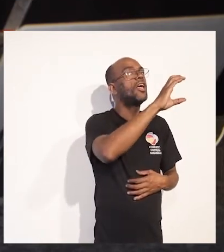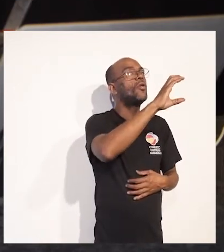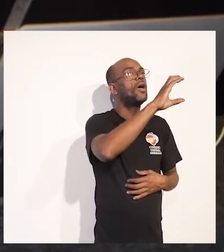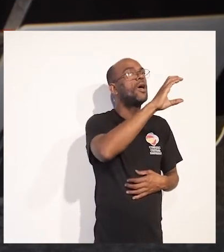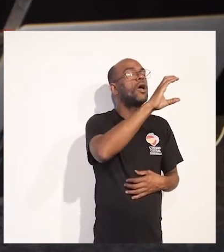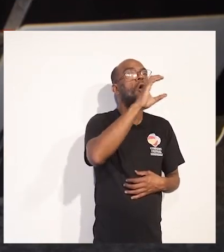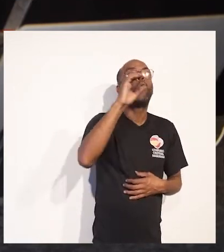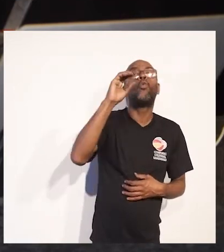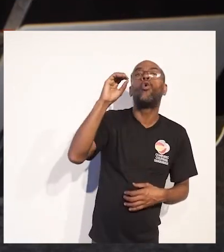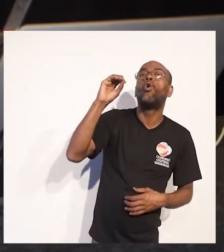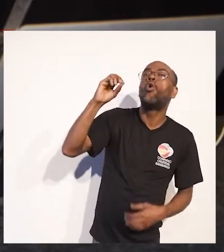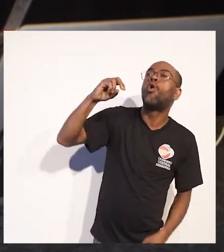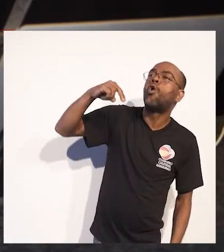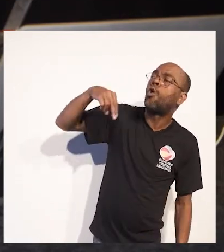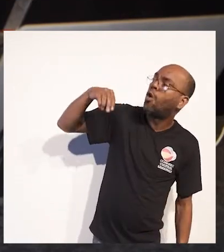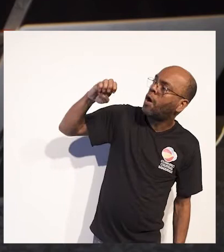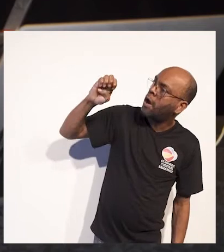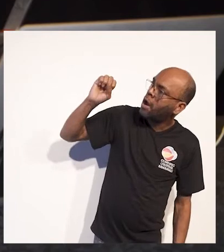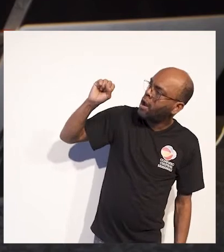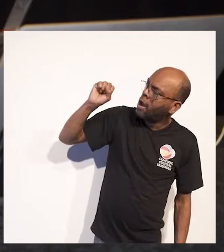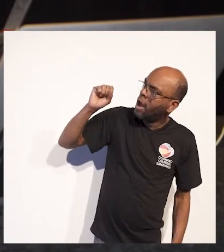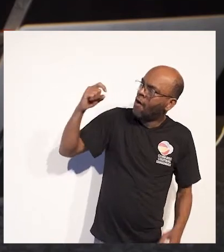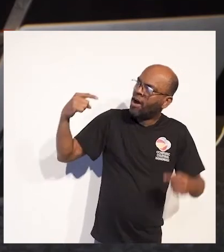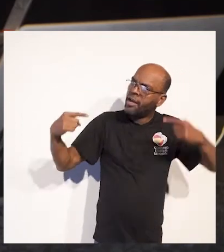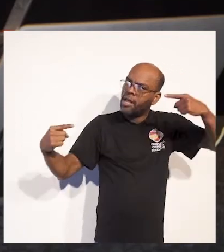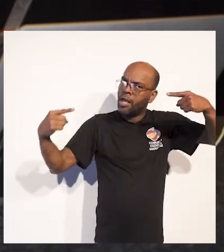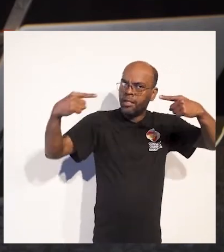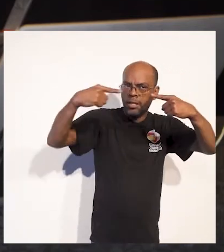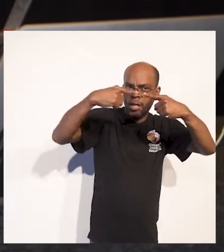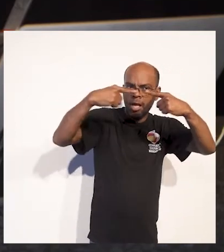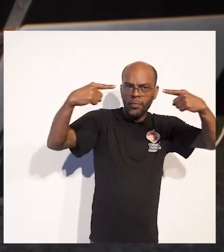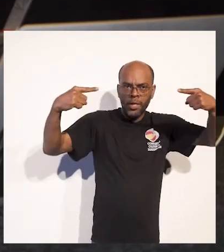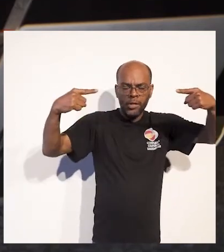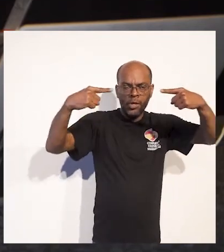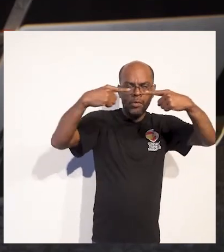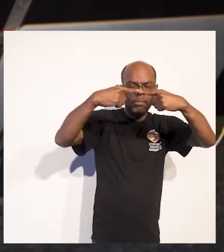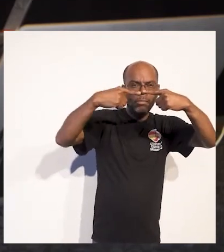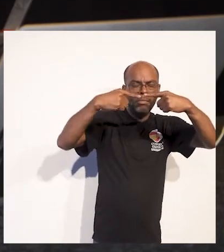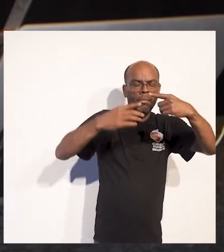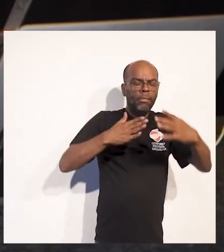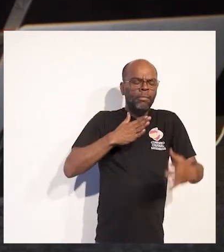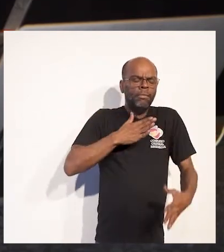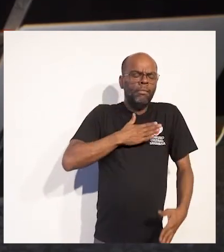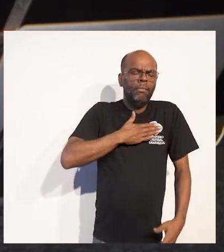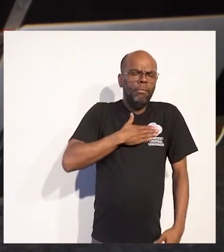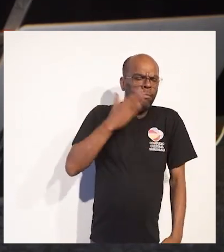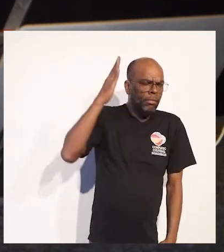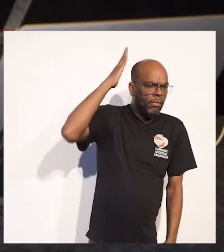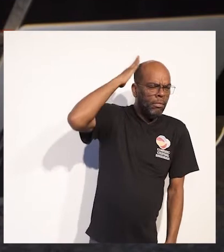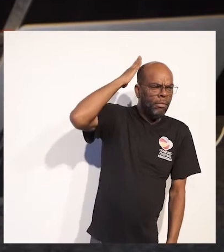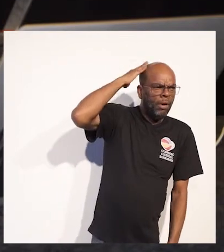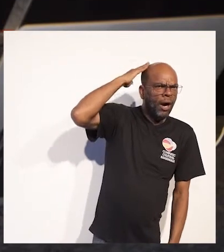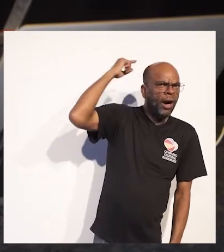chamadas cones, e ela vai transmitir um impulso elétrico para o meu cérebro, e meu